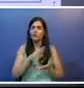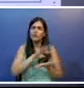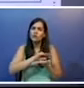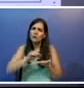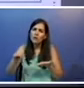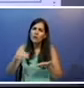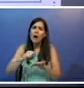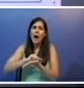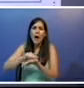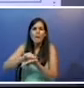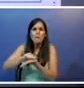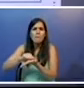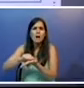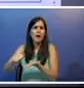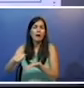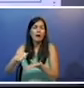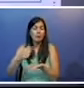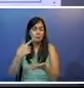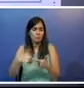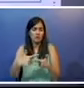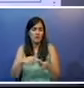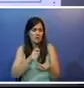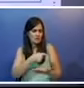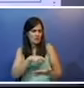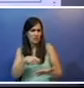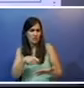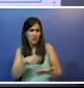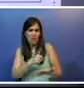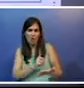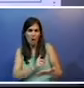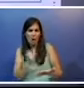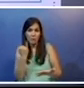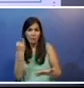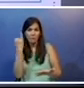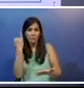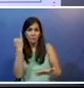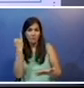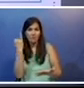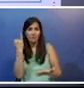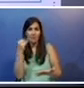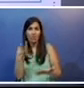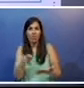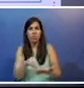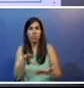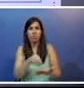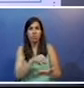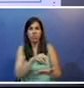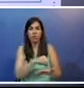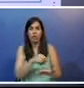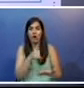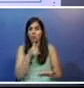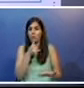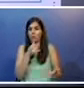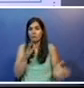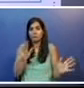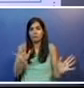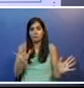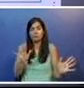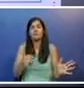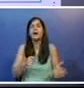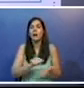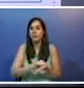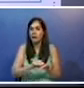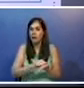falando, escrevendo, e que não são tão importantes, aquele famoso encher linguiças, lembram? Em